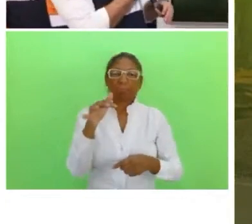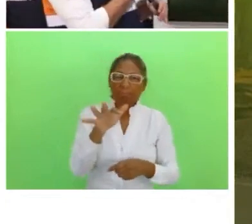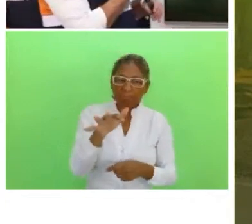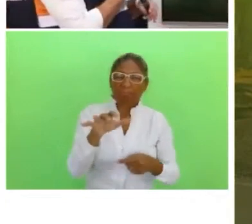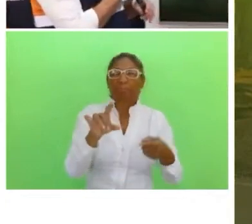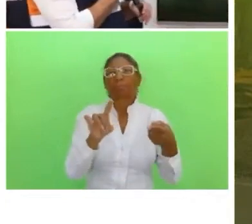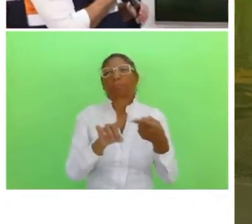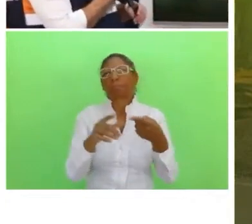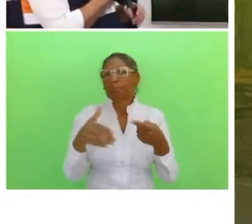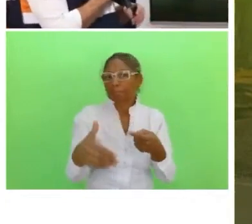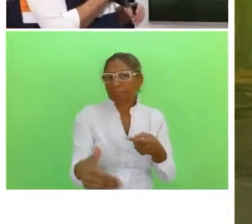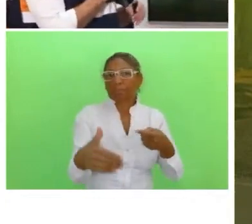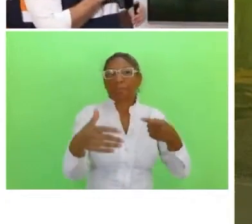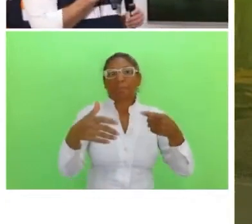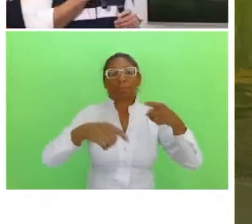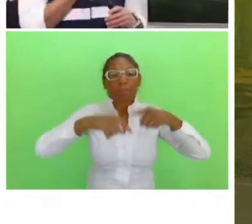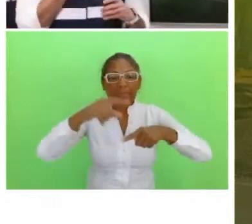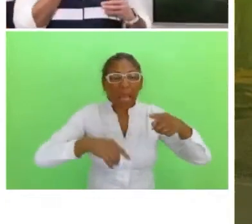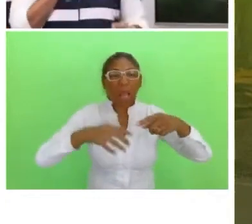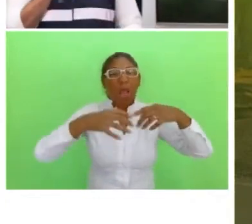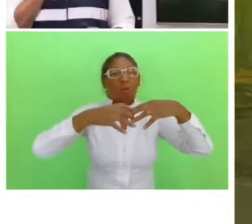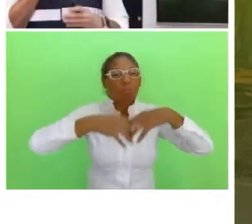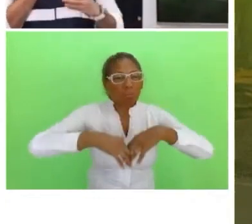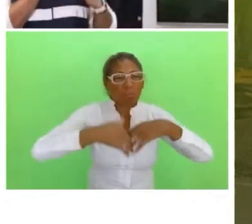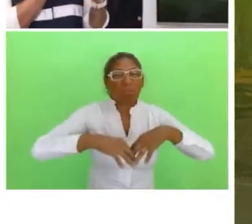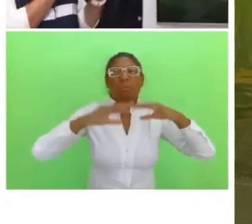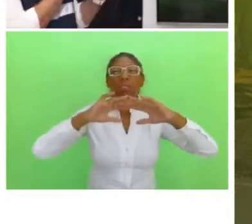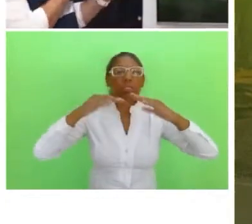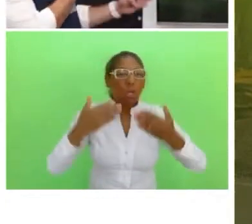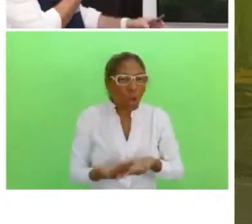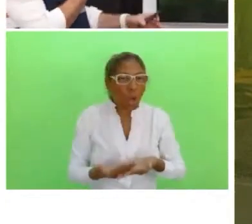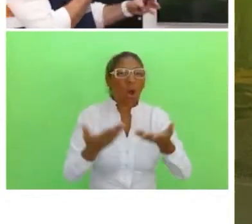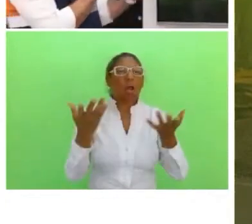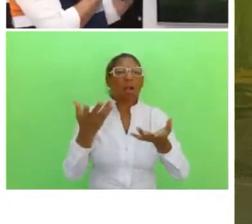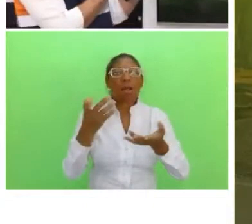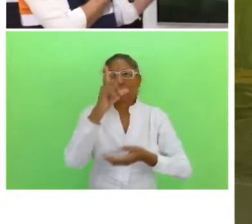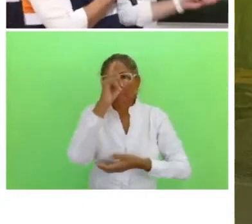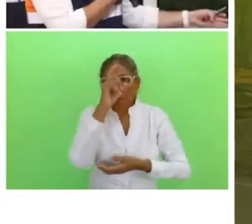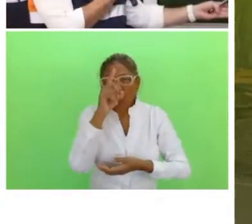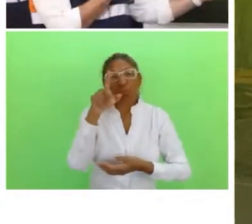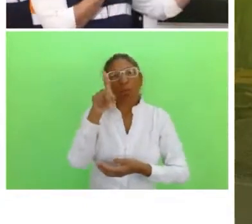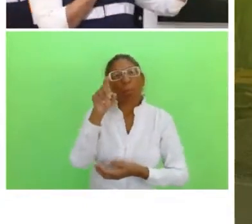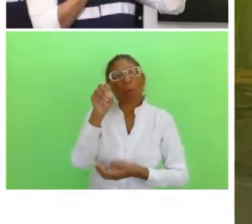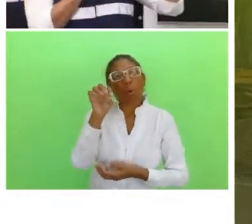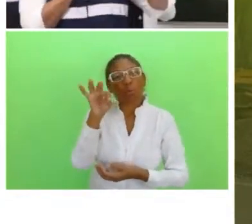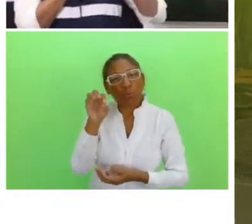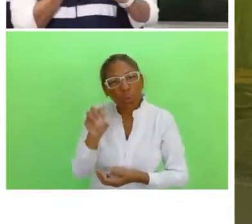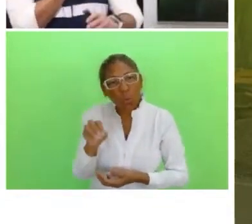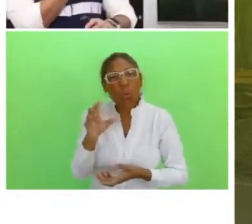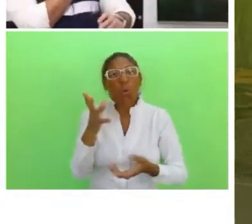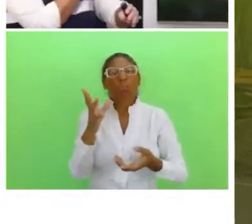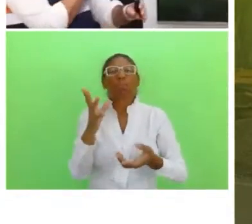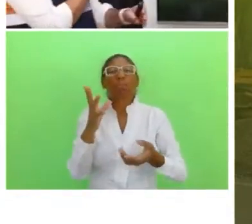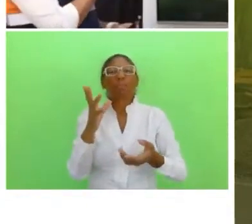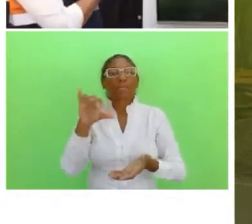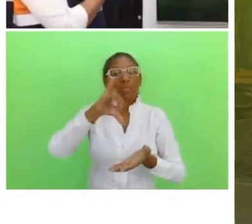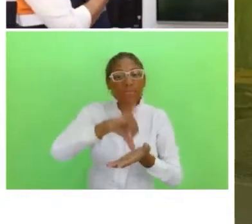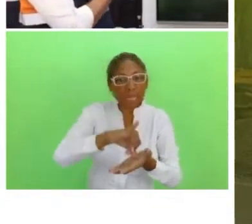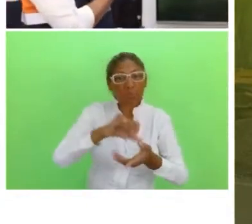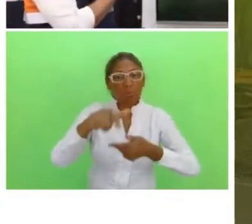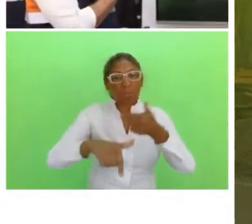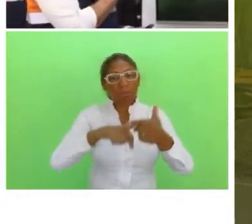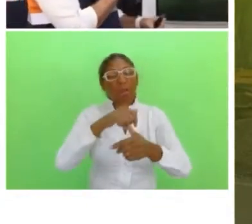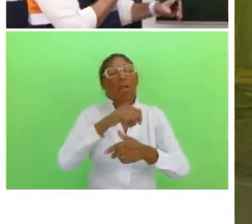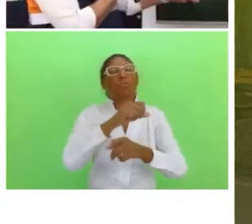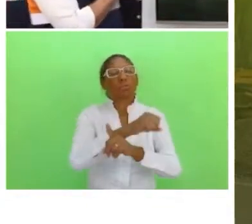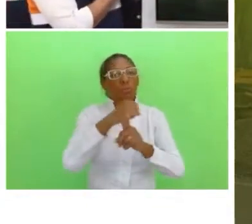edificações e equipamentos públicos afetados, as escolas, os postos de saúde, hospitais, centros de assistência social,